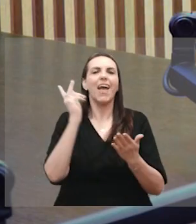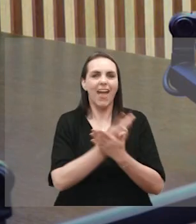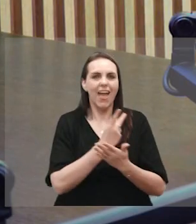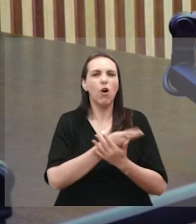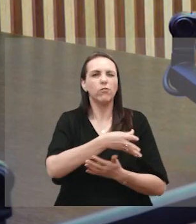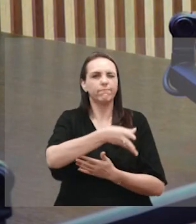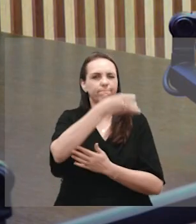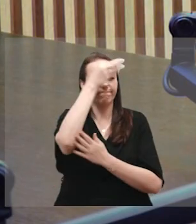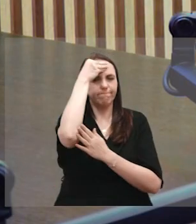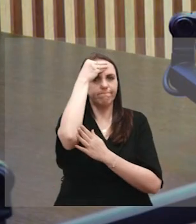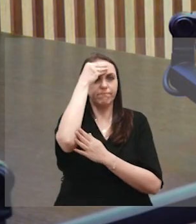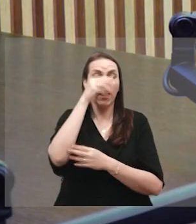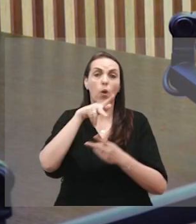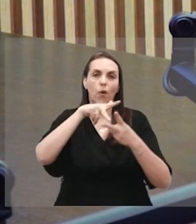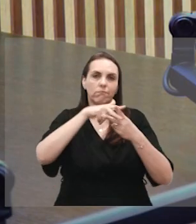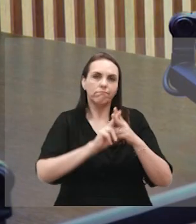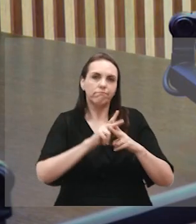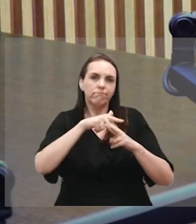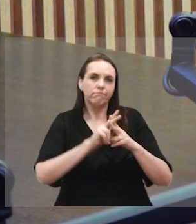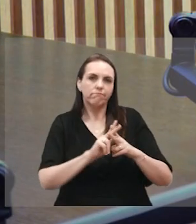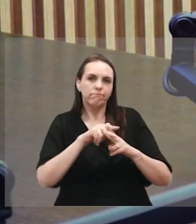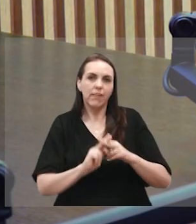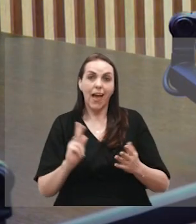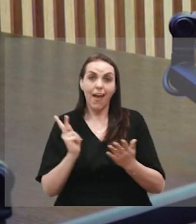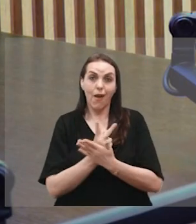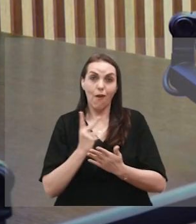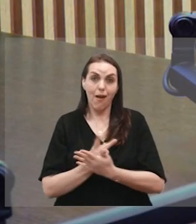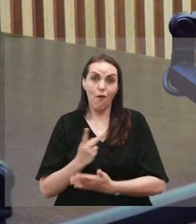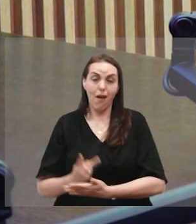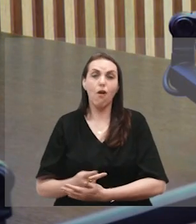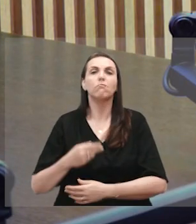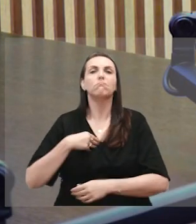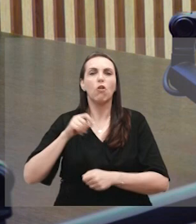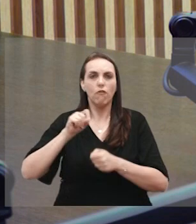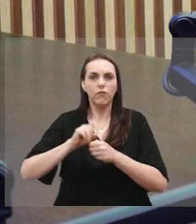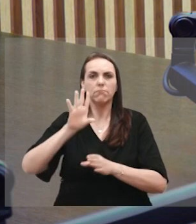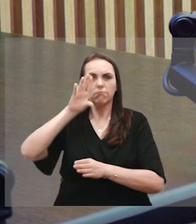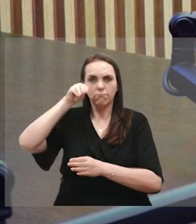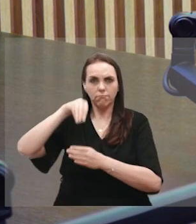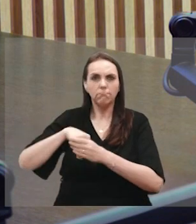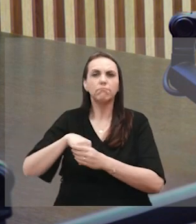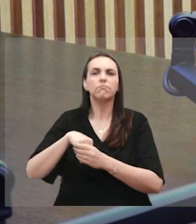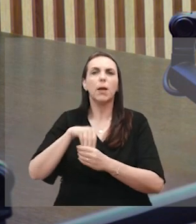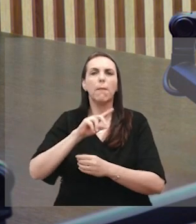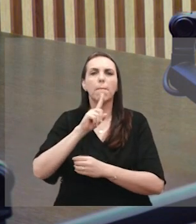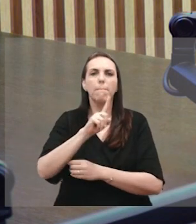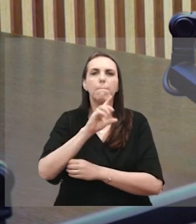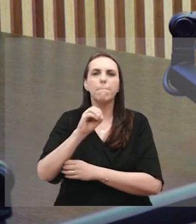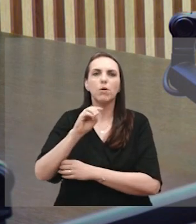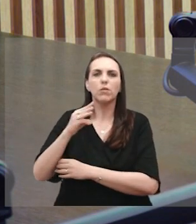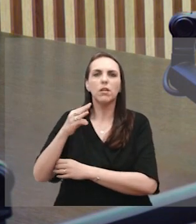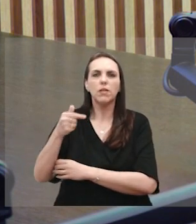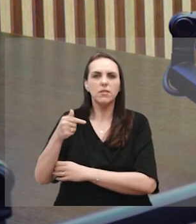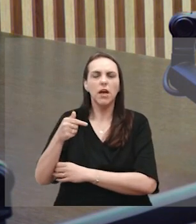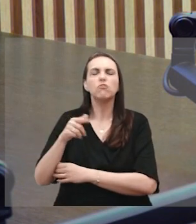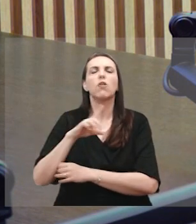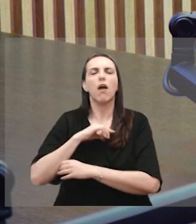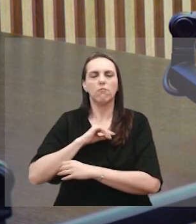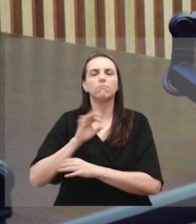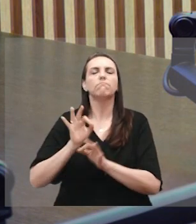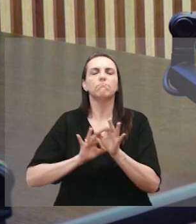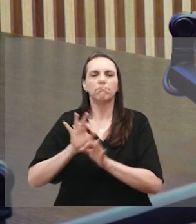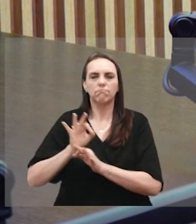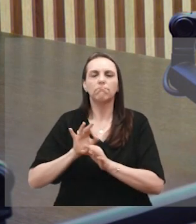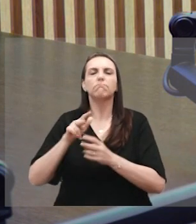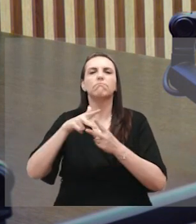E aí eu ajustei esses erros, chamei a equipe, a gente olhou tudo que a gente errou quando eu fiz só 1.037 votos e a gente adequou até o ponto de ficar inevitável.